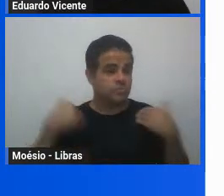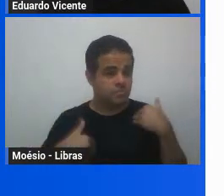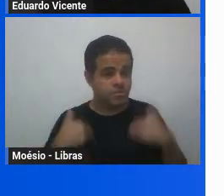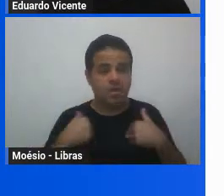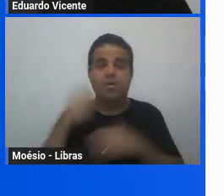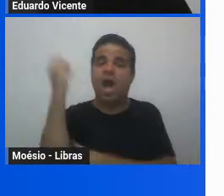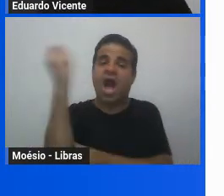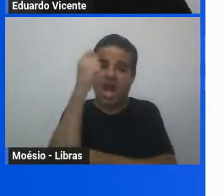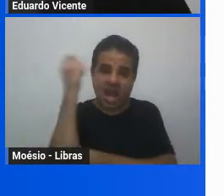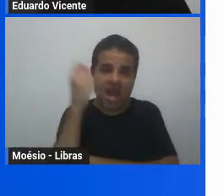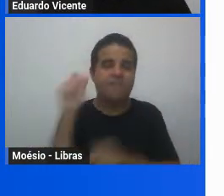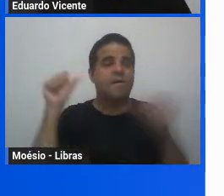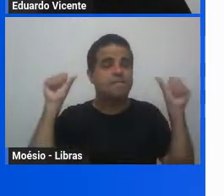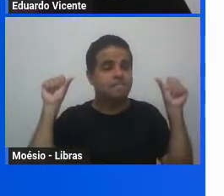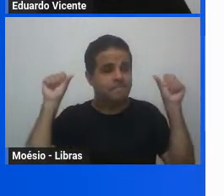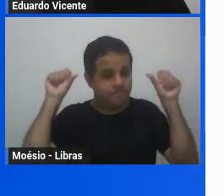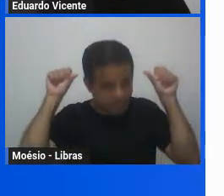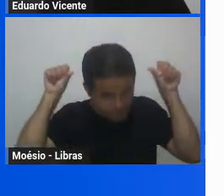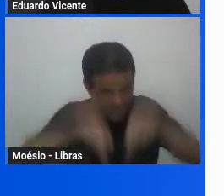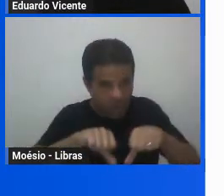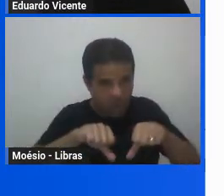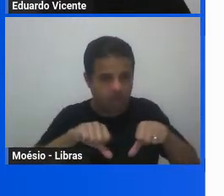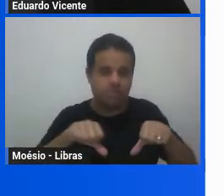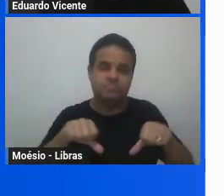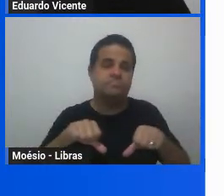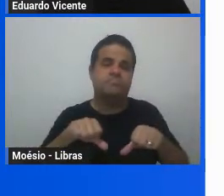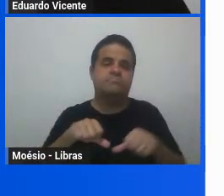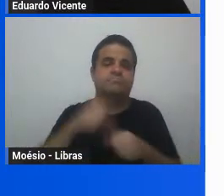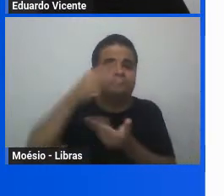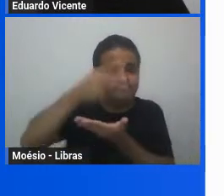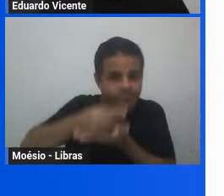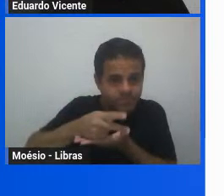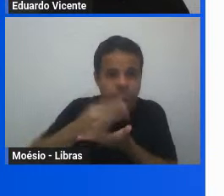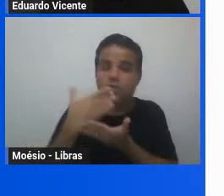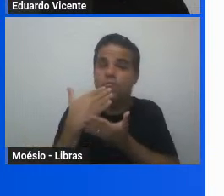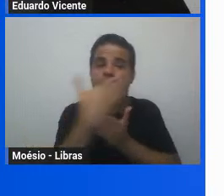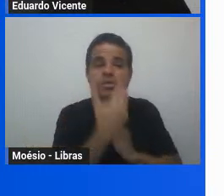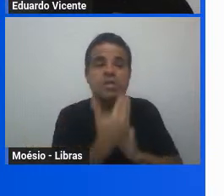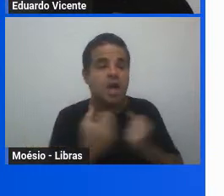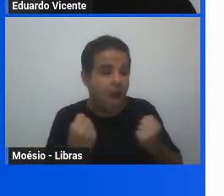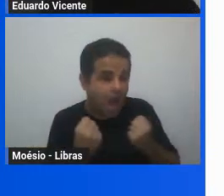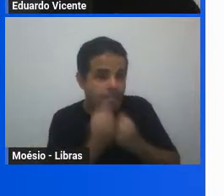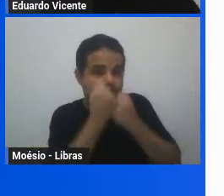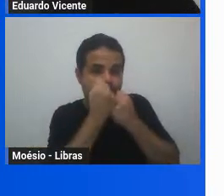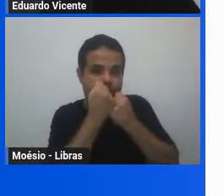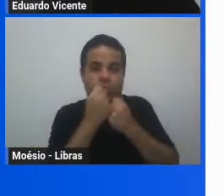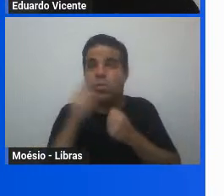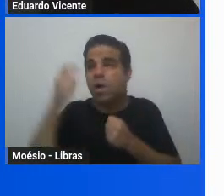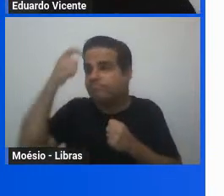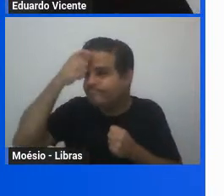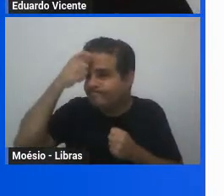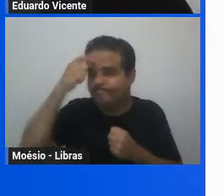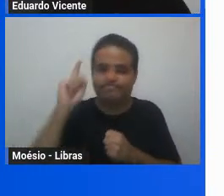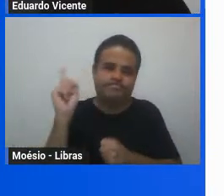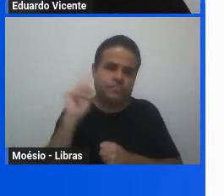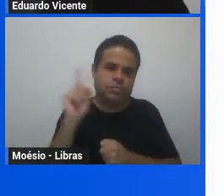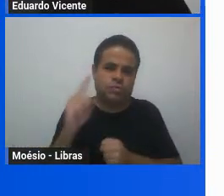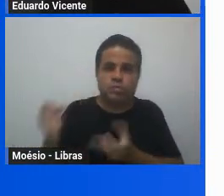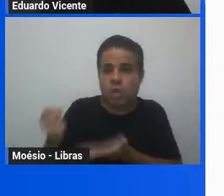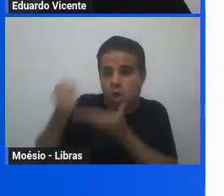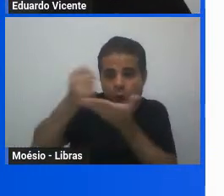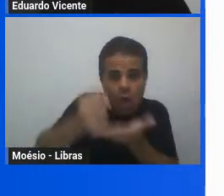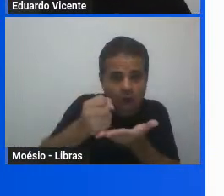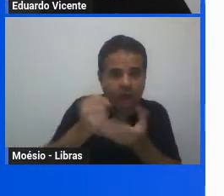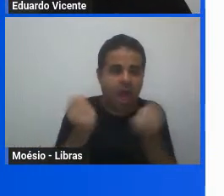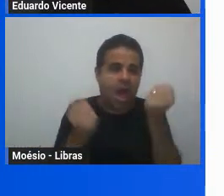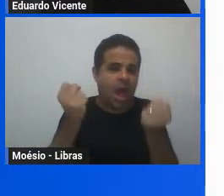Eu vou lateralizar esse paciente e vou solicitar o apoio. Como ele está inconsciente, eu não posso colocar ele no carro.